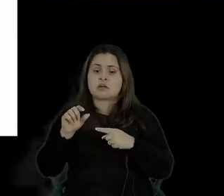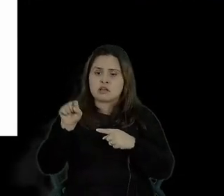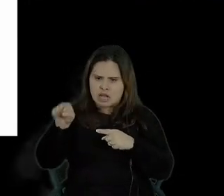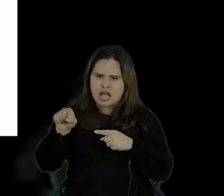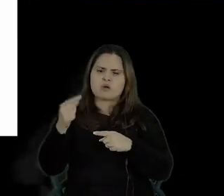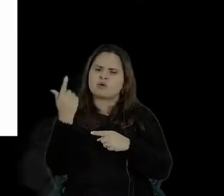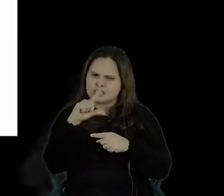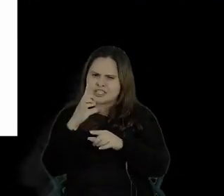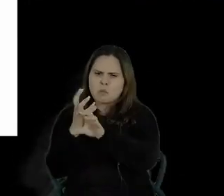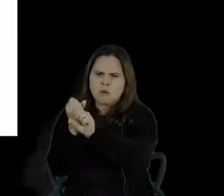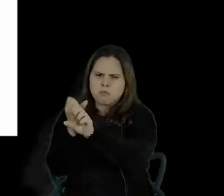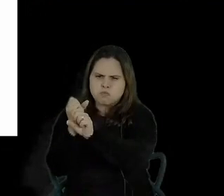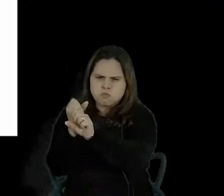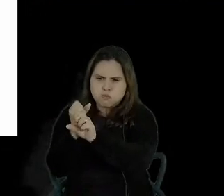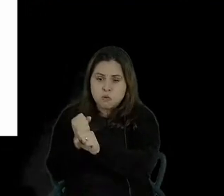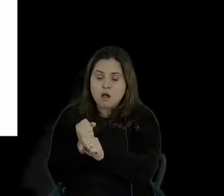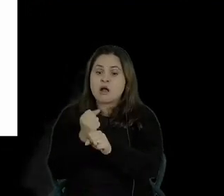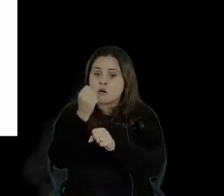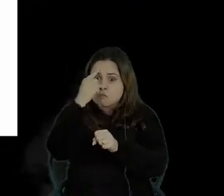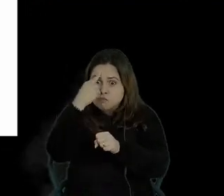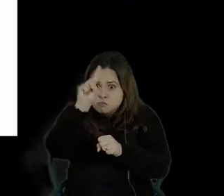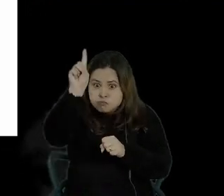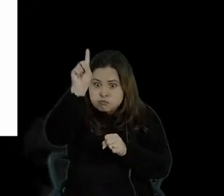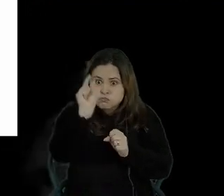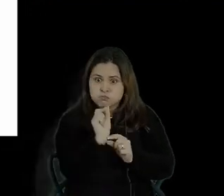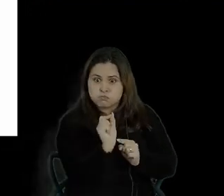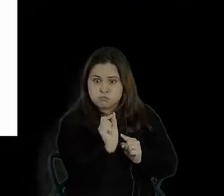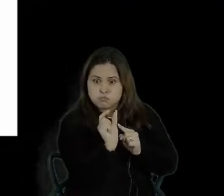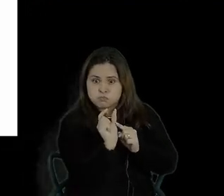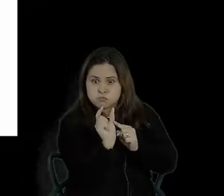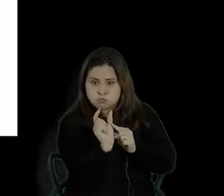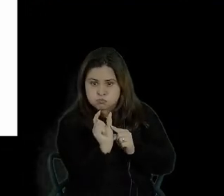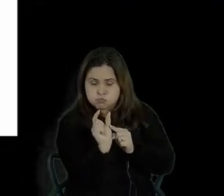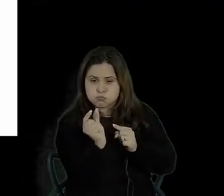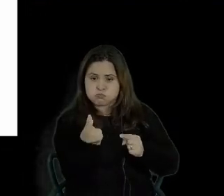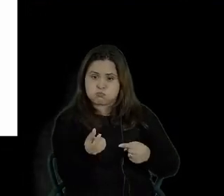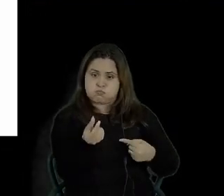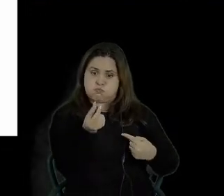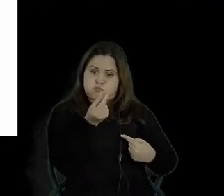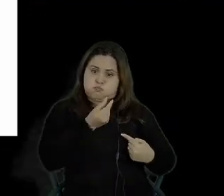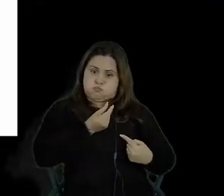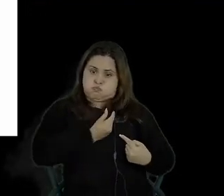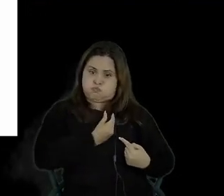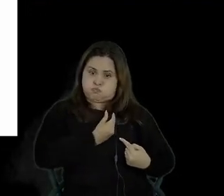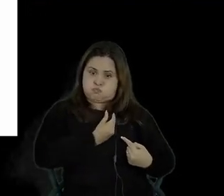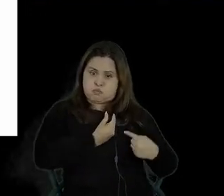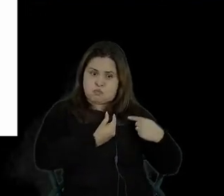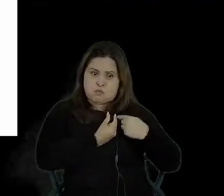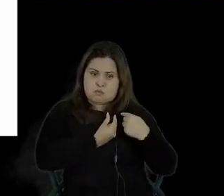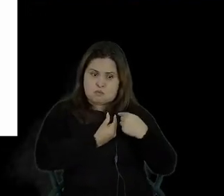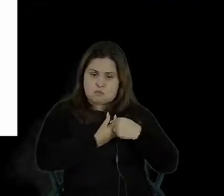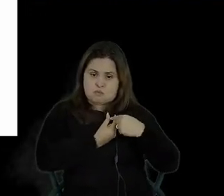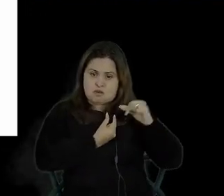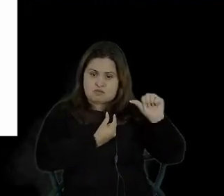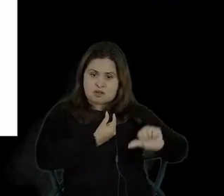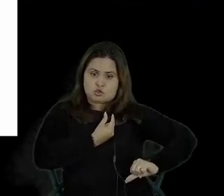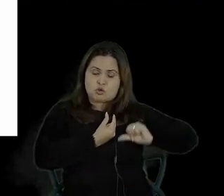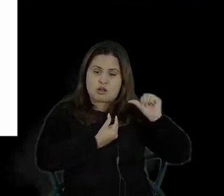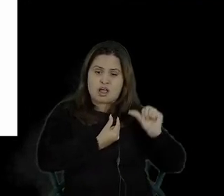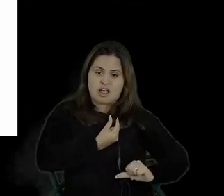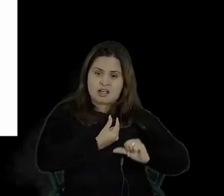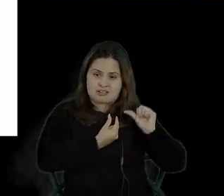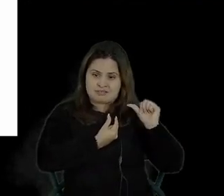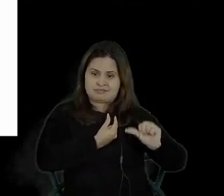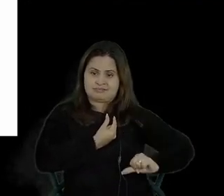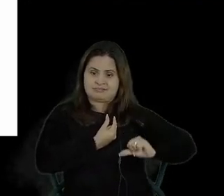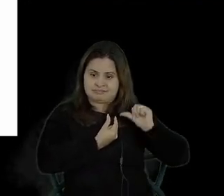Eles criaram um tubo, e esse tubo, a partir do momento que ele for aplicado numa criança, esse tubo vai virar um novo órgão.